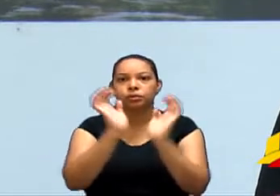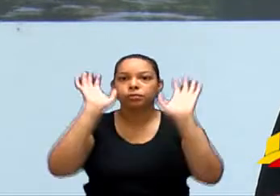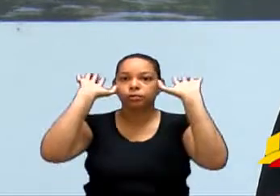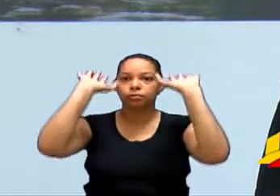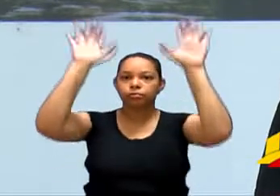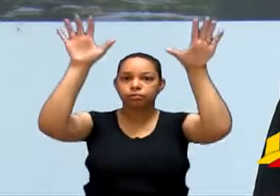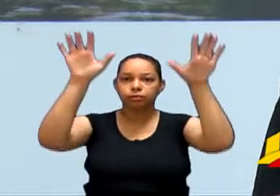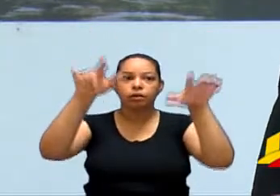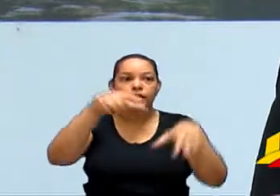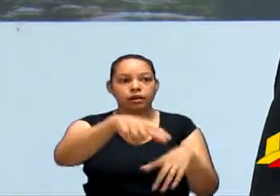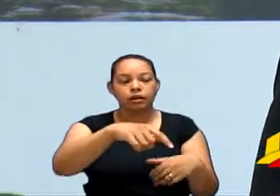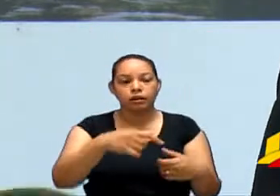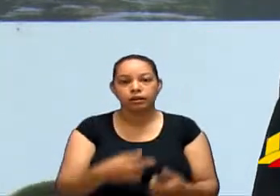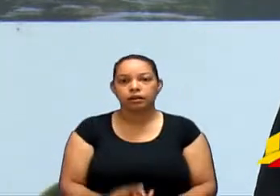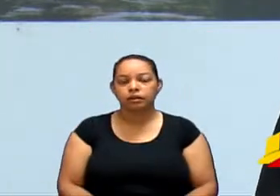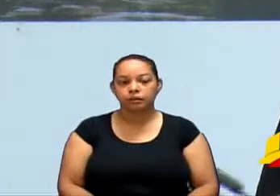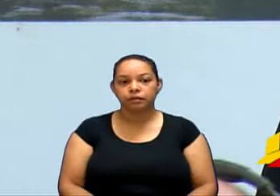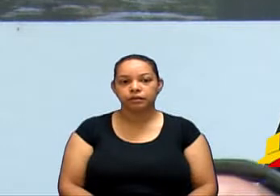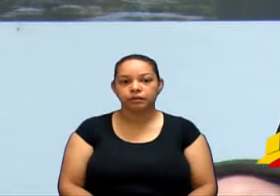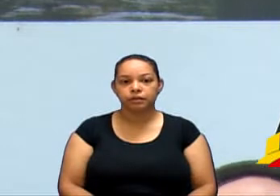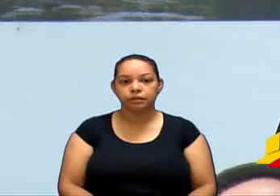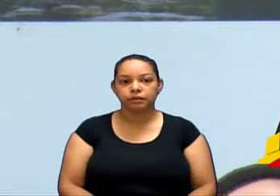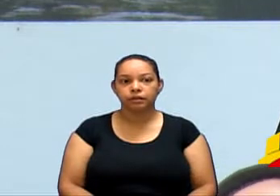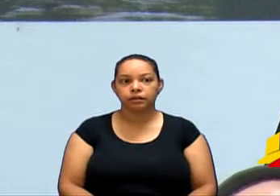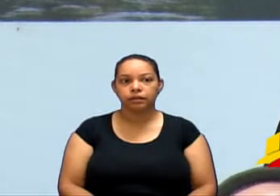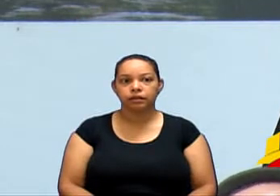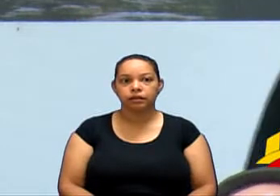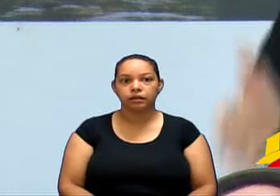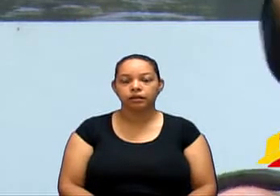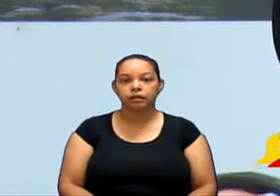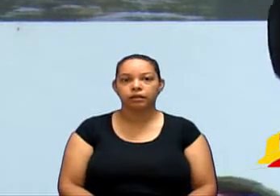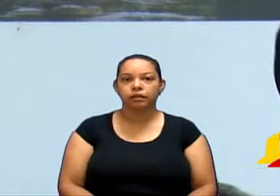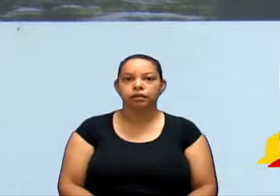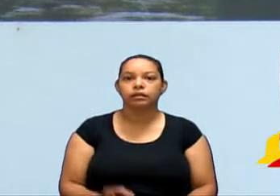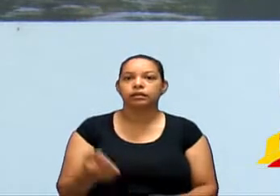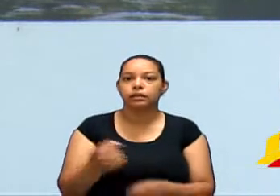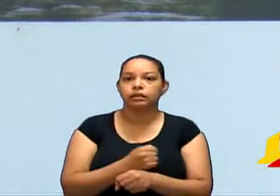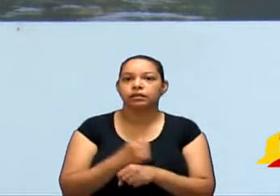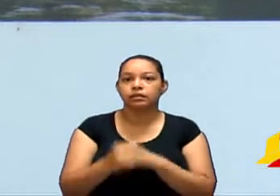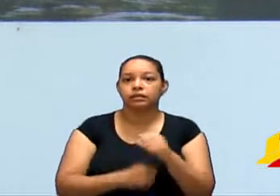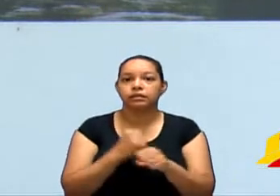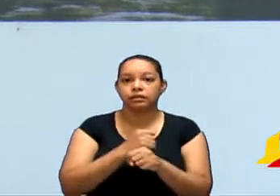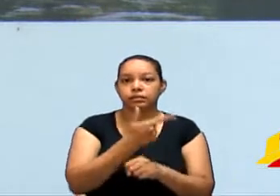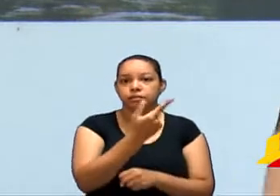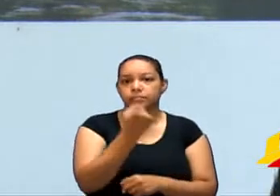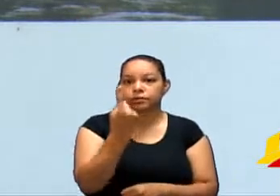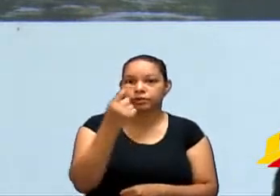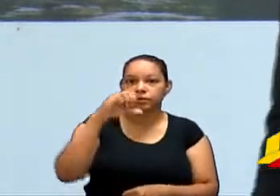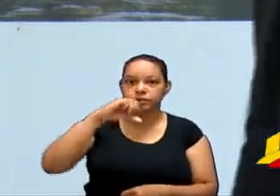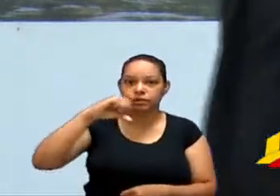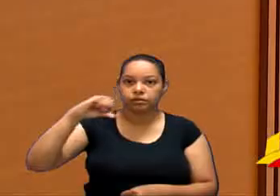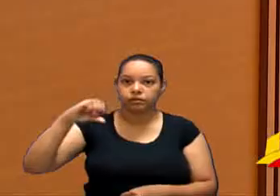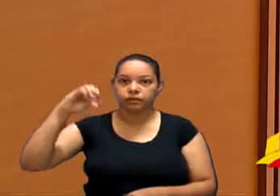jornada foi lá na década de 90 com leite moça que Deus abençoe grandemente